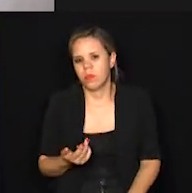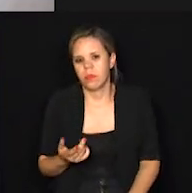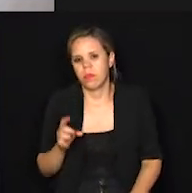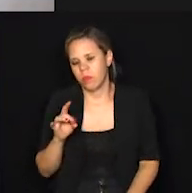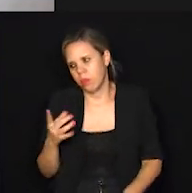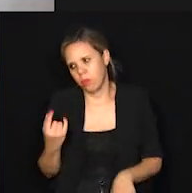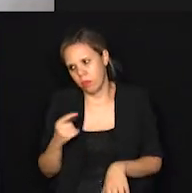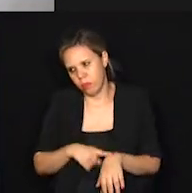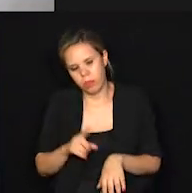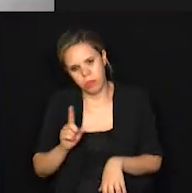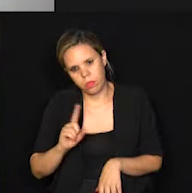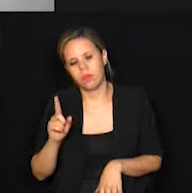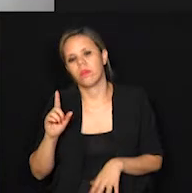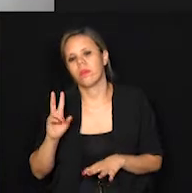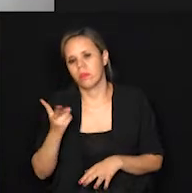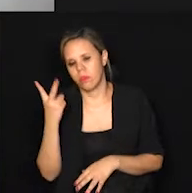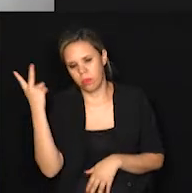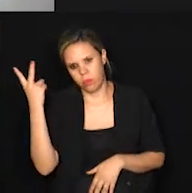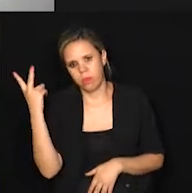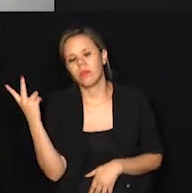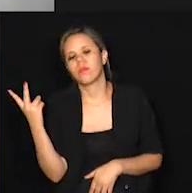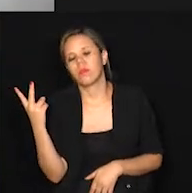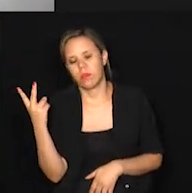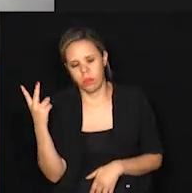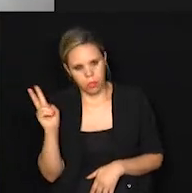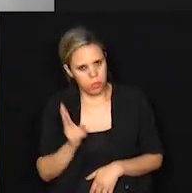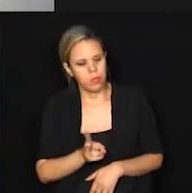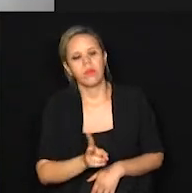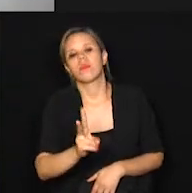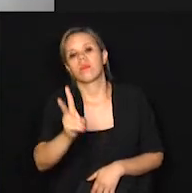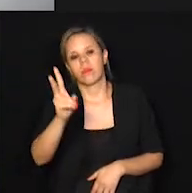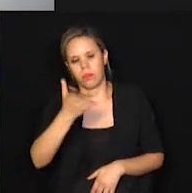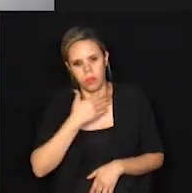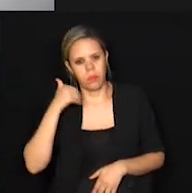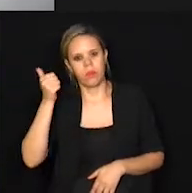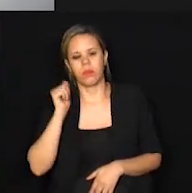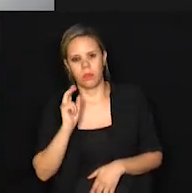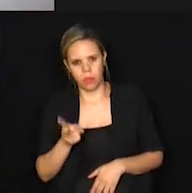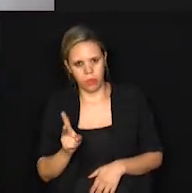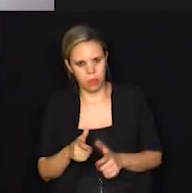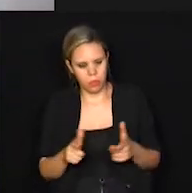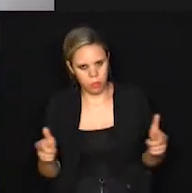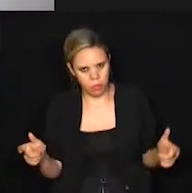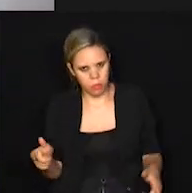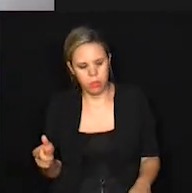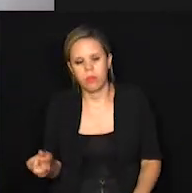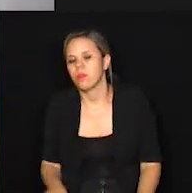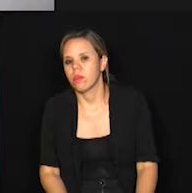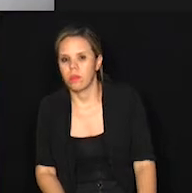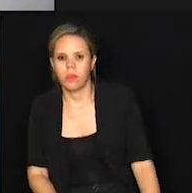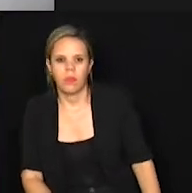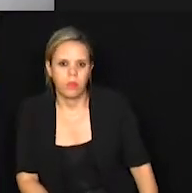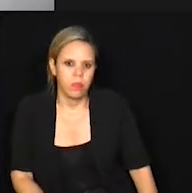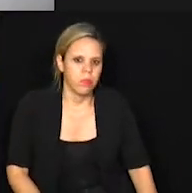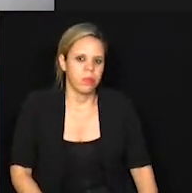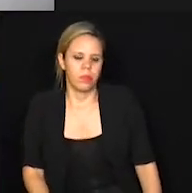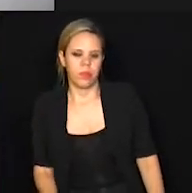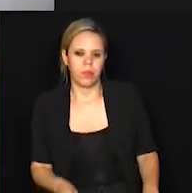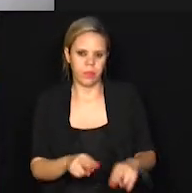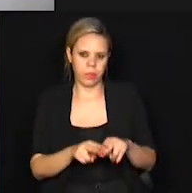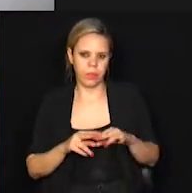nesse momento, mas valorizar a sua permanência, a sua melhoria, a sua ampliação também. Então, por